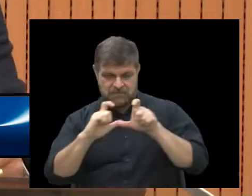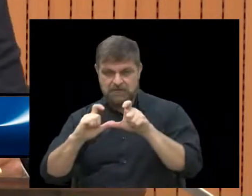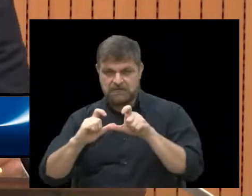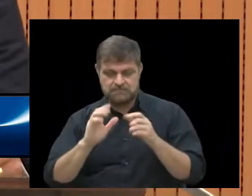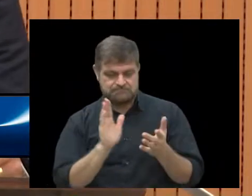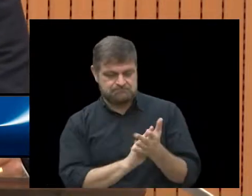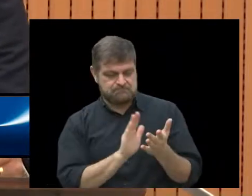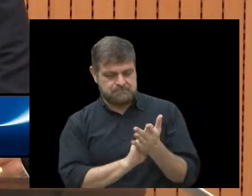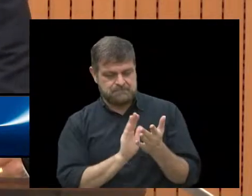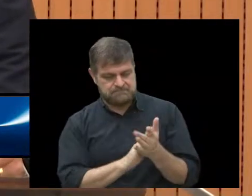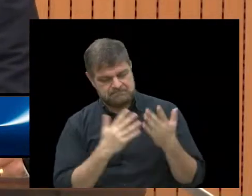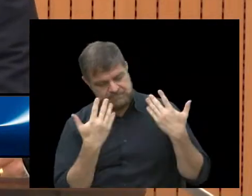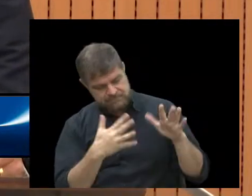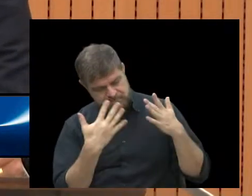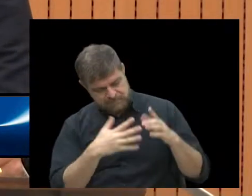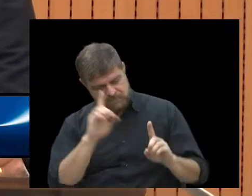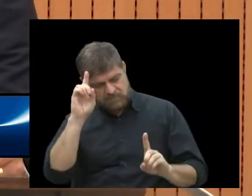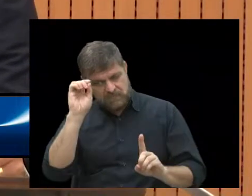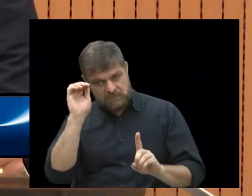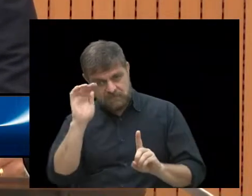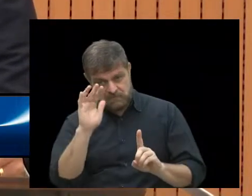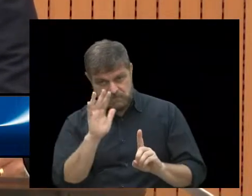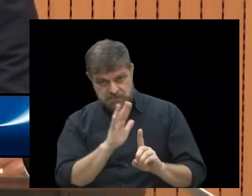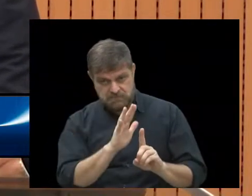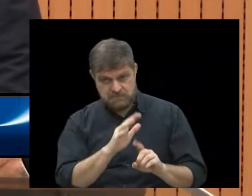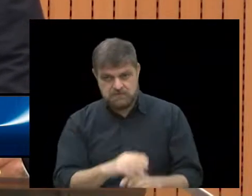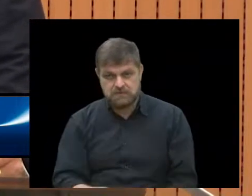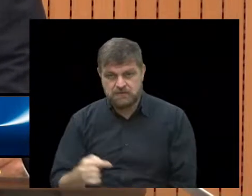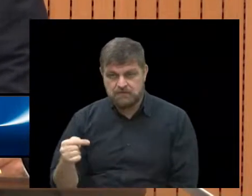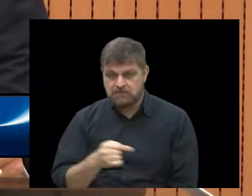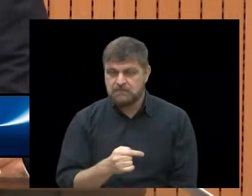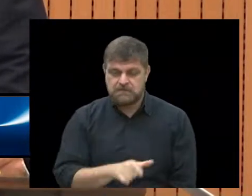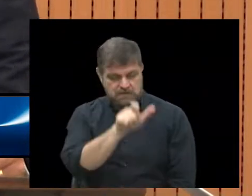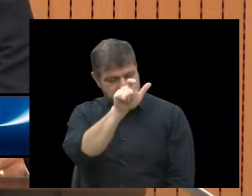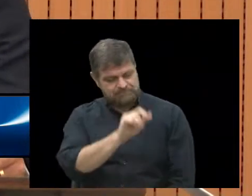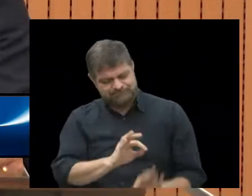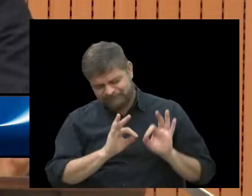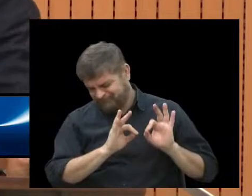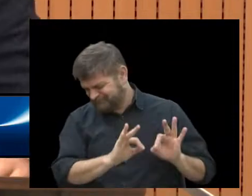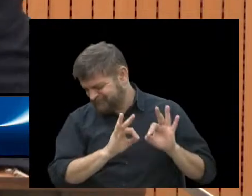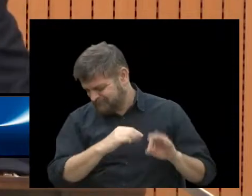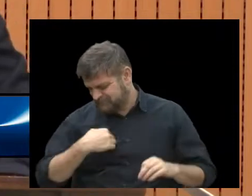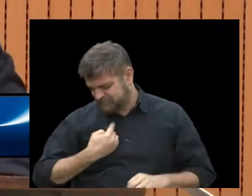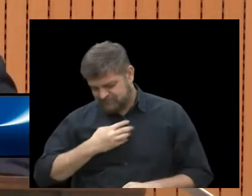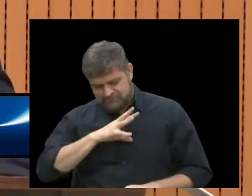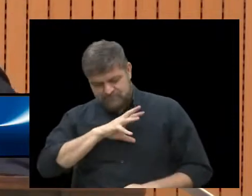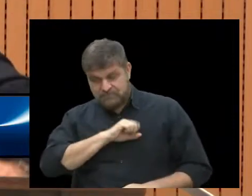aniversário, que Deus te abençoe muito, viu? Um menino muito querido aqui na Câmara Municipal.